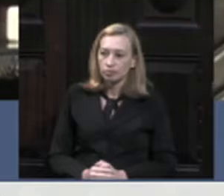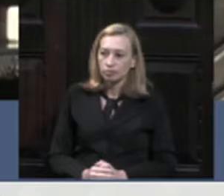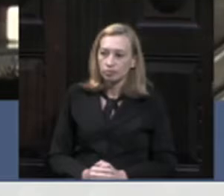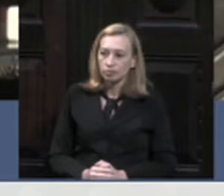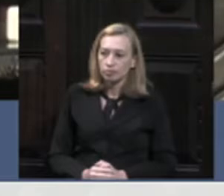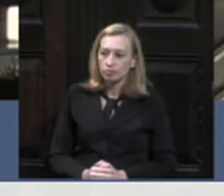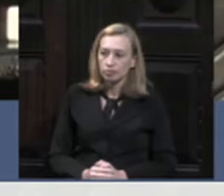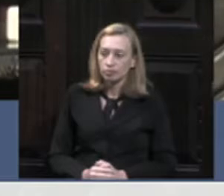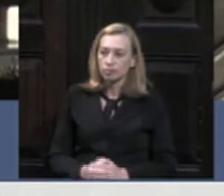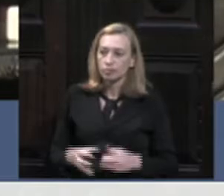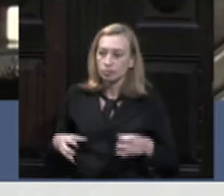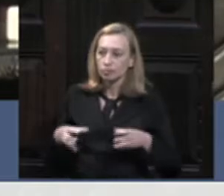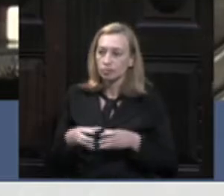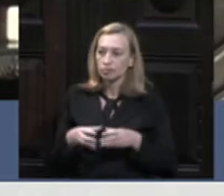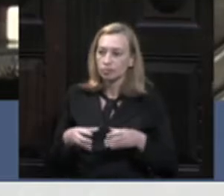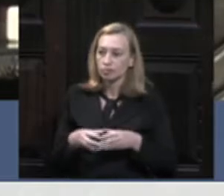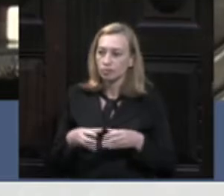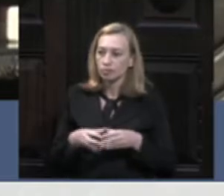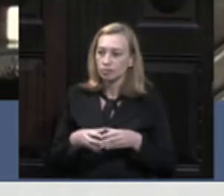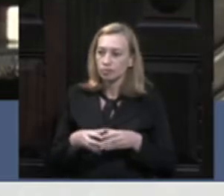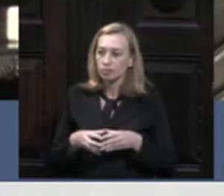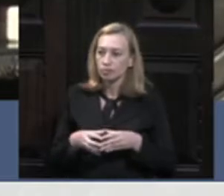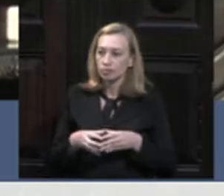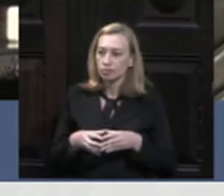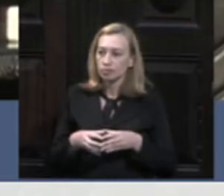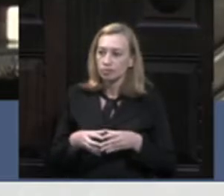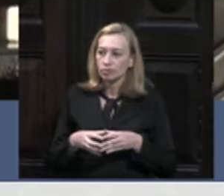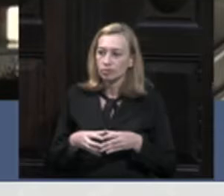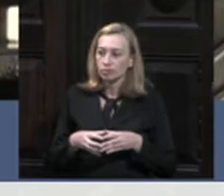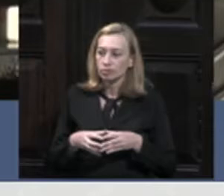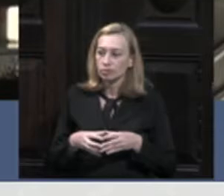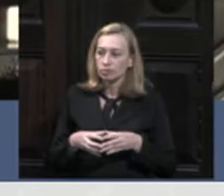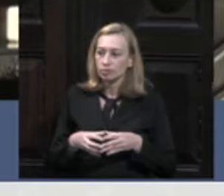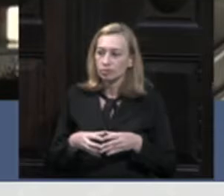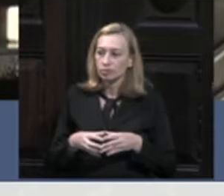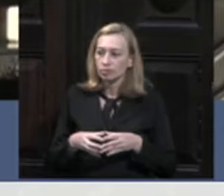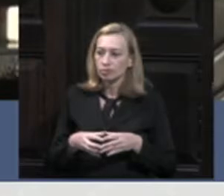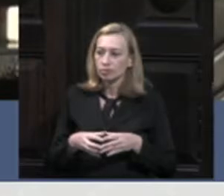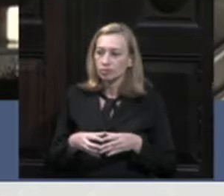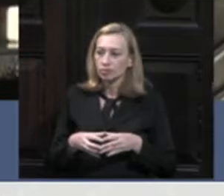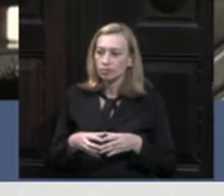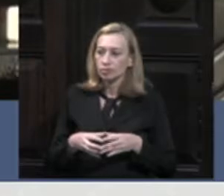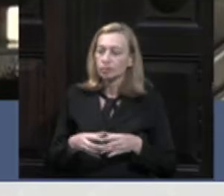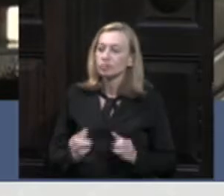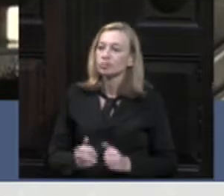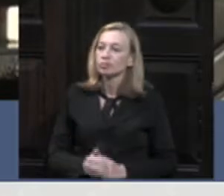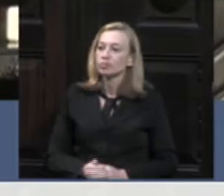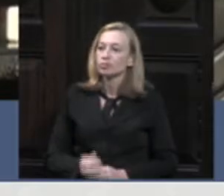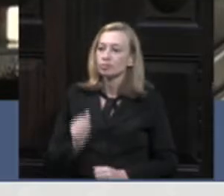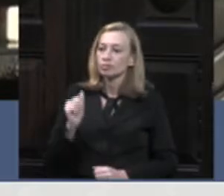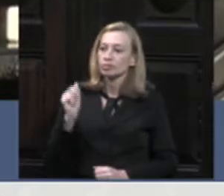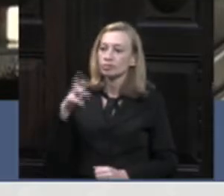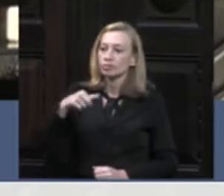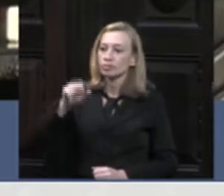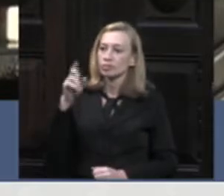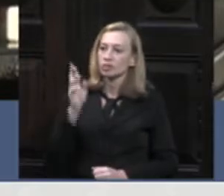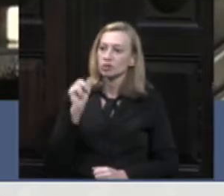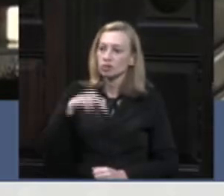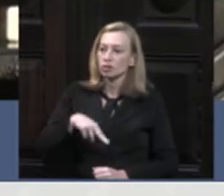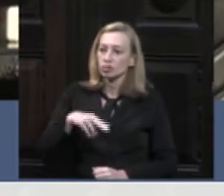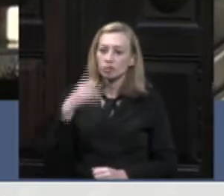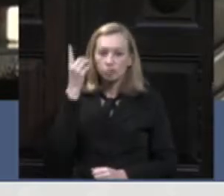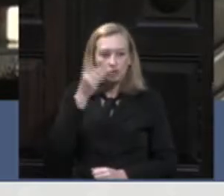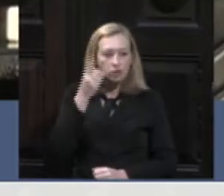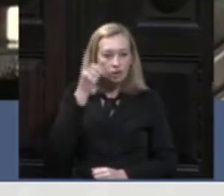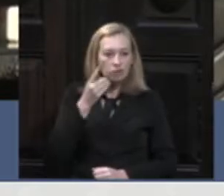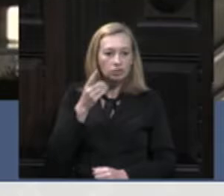Pela Comissão de Assuntos Municipais e Desenvolvimento Regional, deputado Anderson Cleiton Nogueira. Louvável a